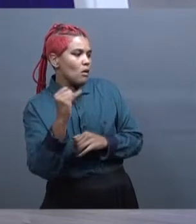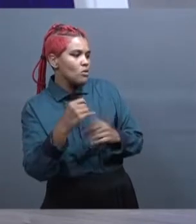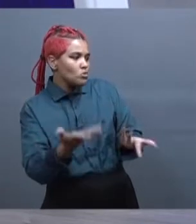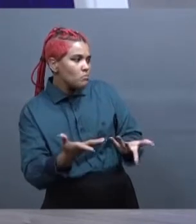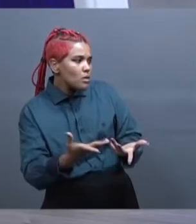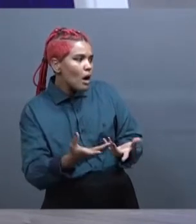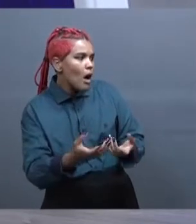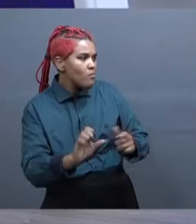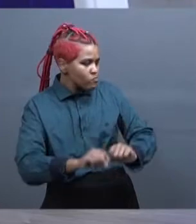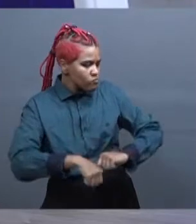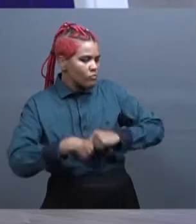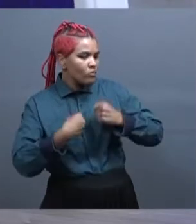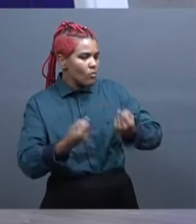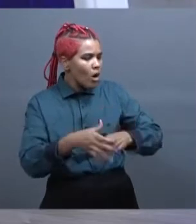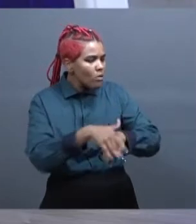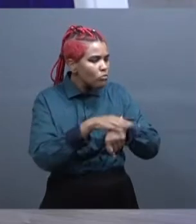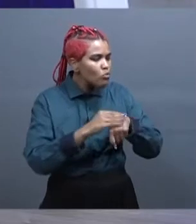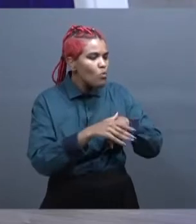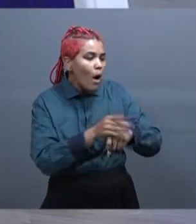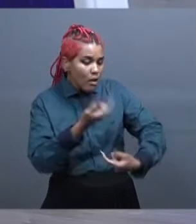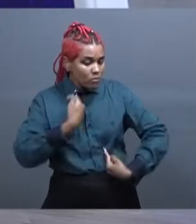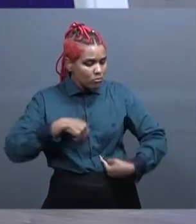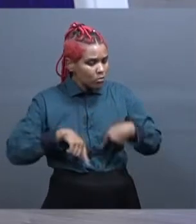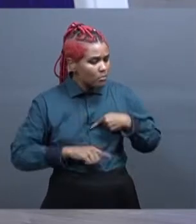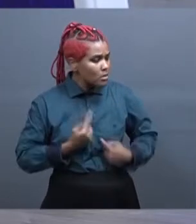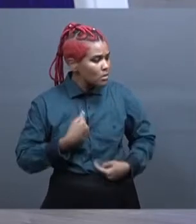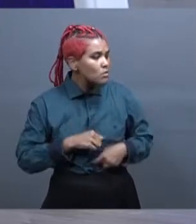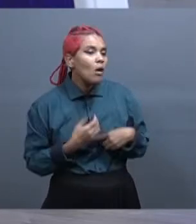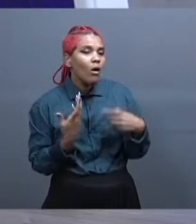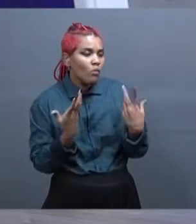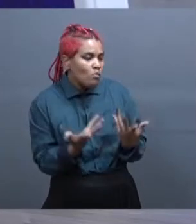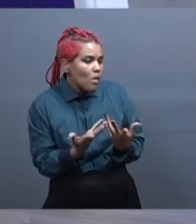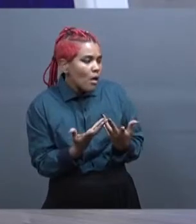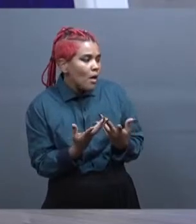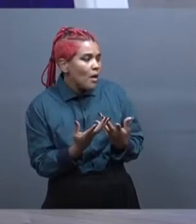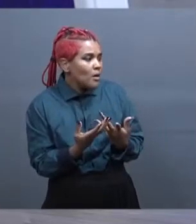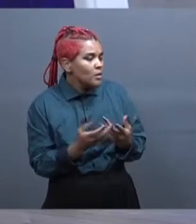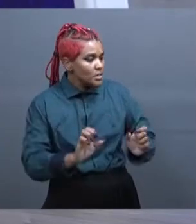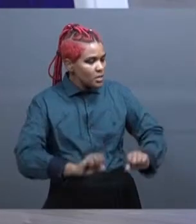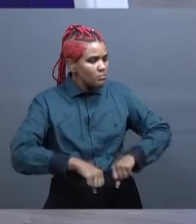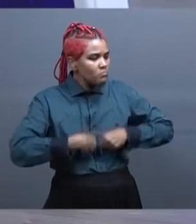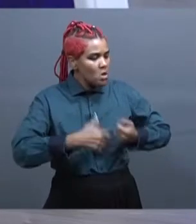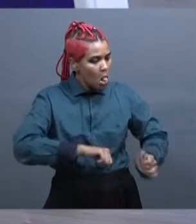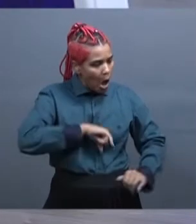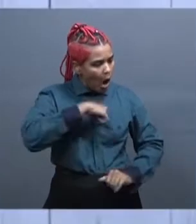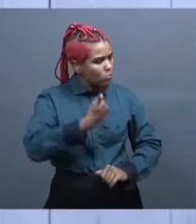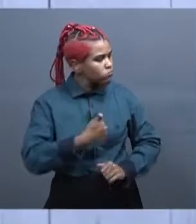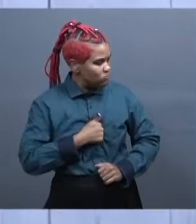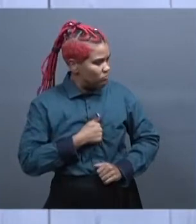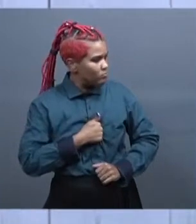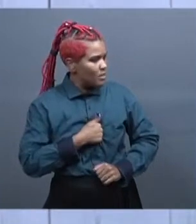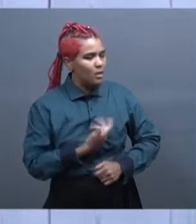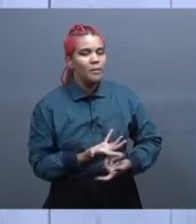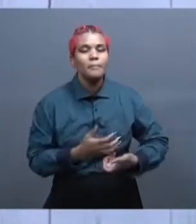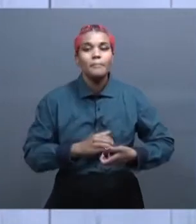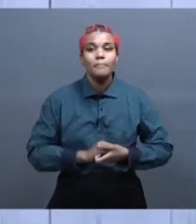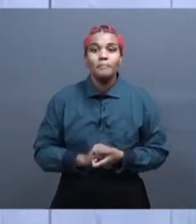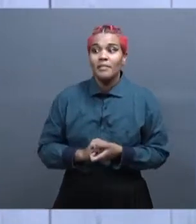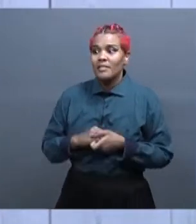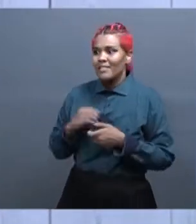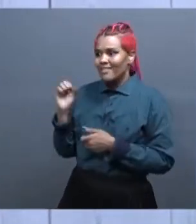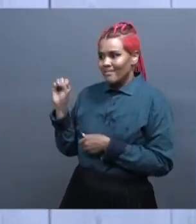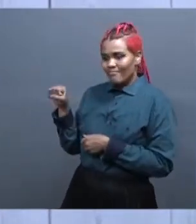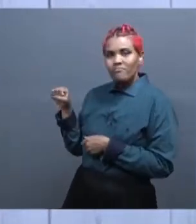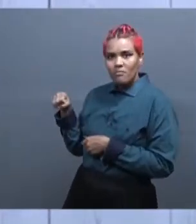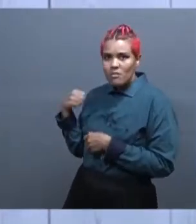doenças a depressão ou até mesmo a recuperação e restabelecimento da autoestima eu entendo que sim